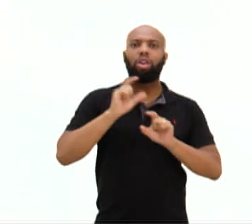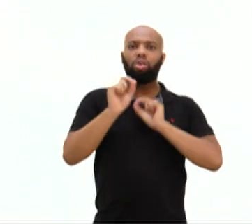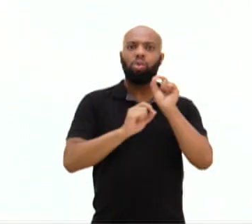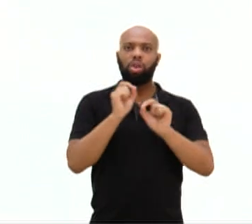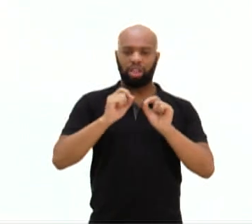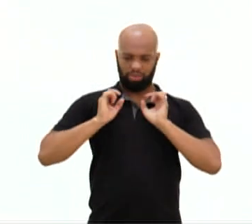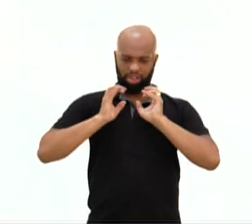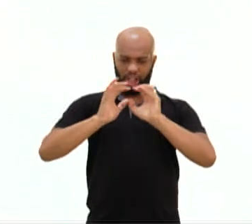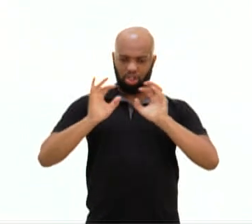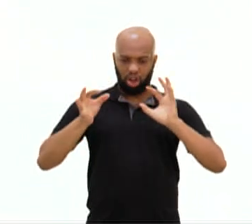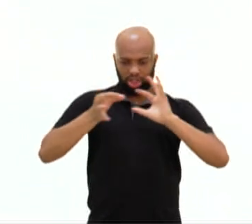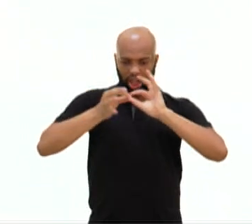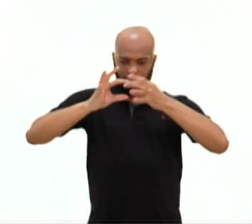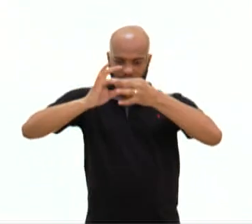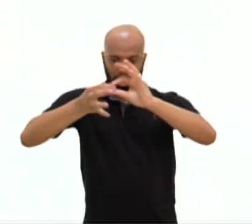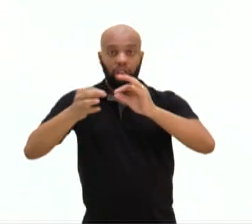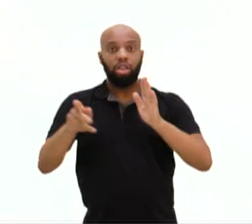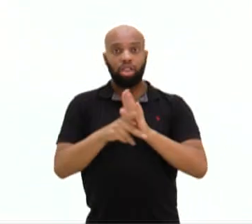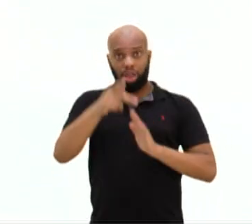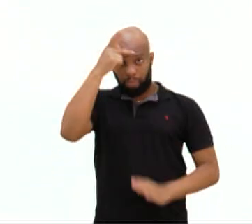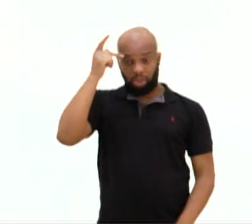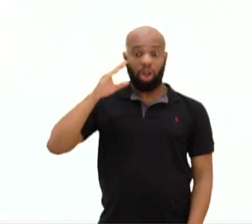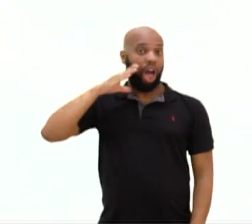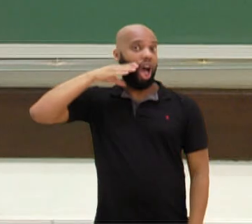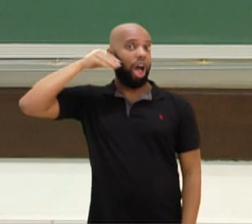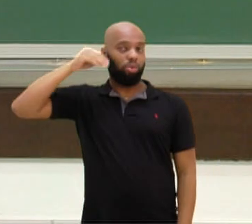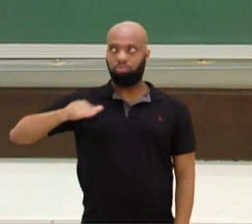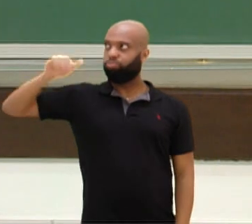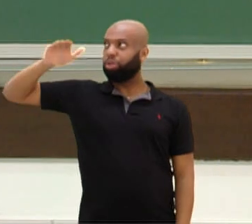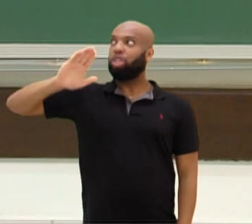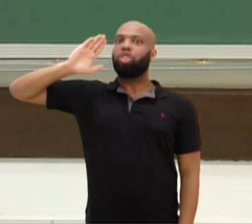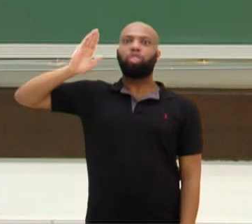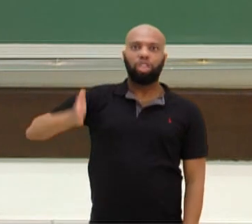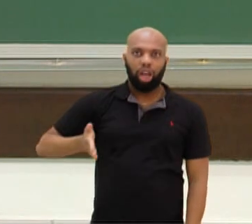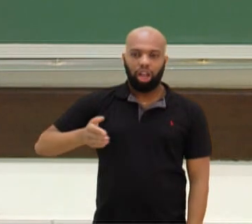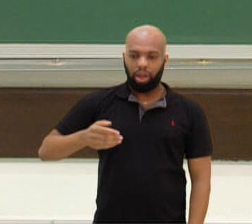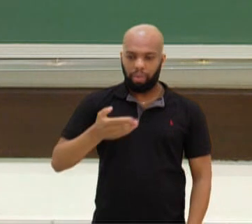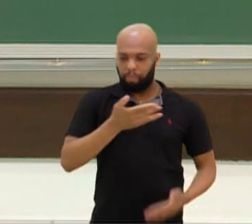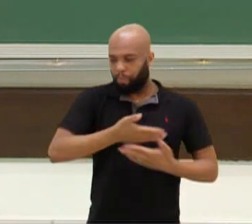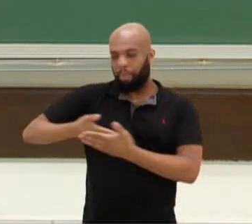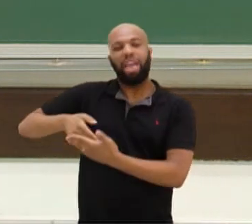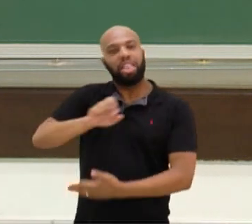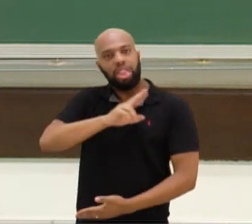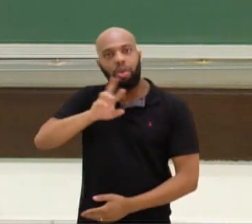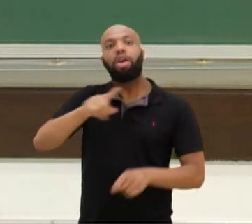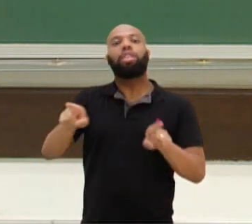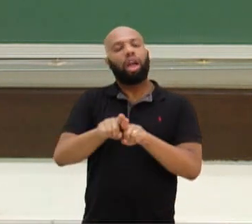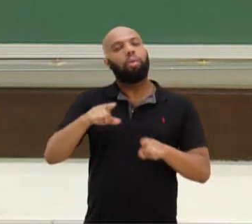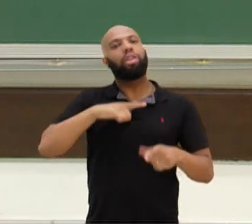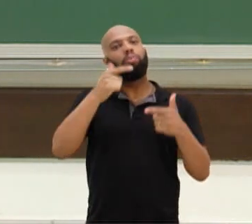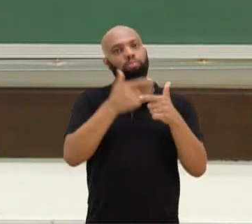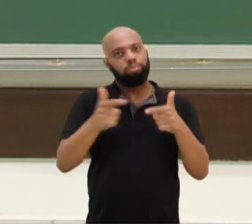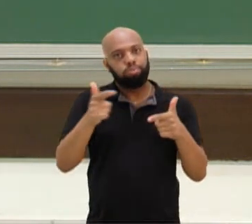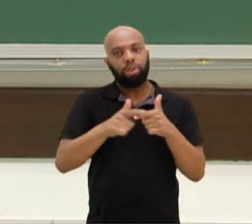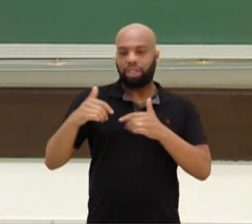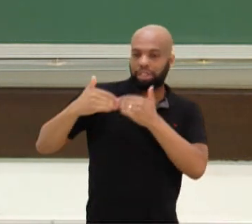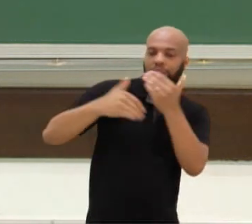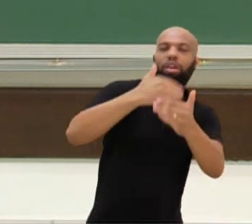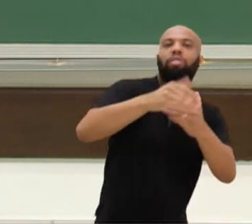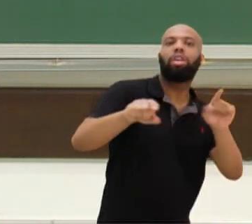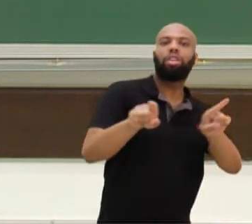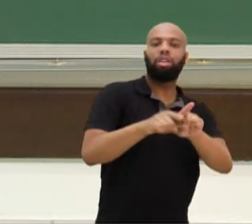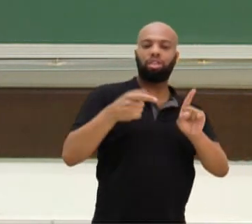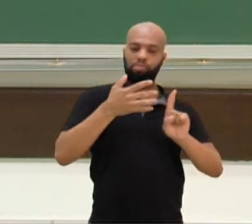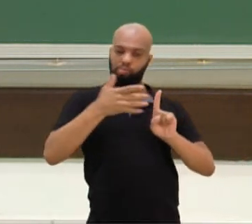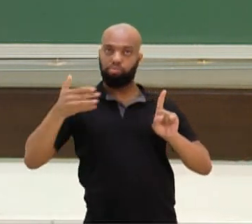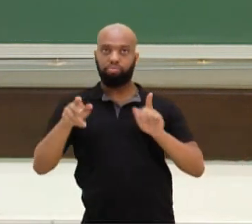de pessoas adultas, de pessoas que já nasceram, vamos dizer assim, né? Que não são mais embriões. E essas pessoas acabam desenvolvendo essa síndrome